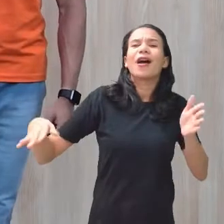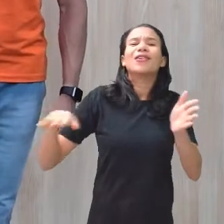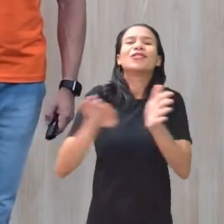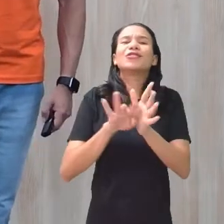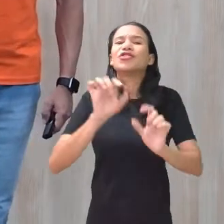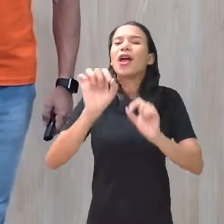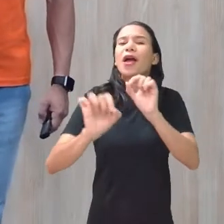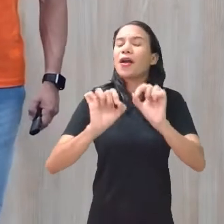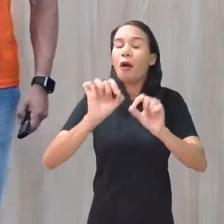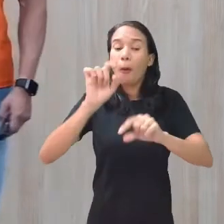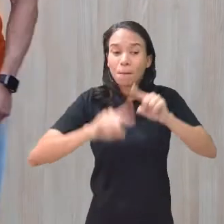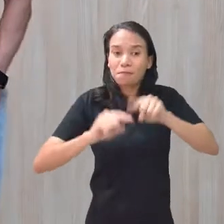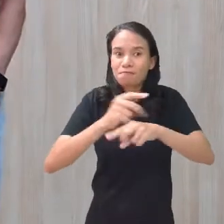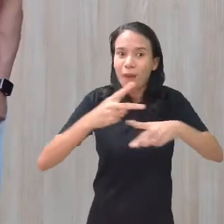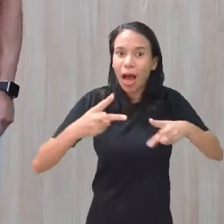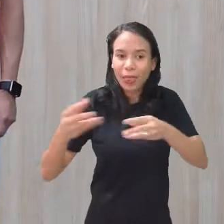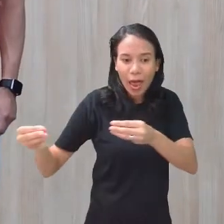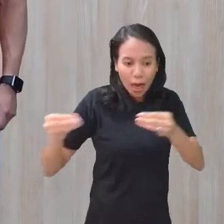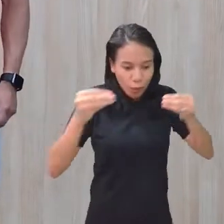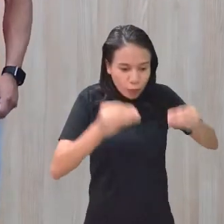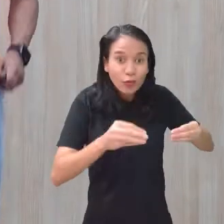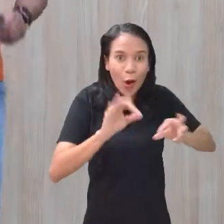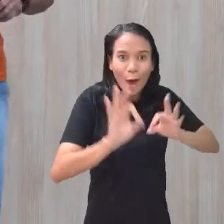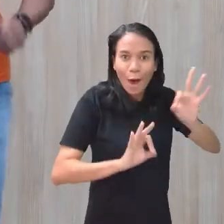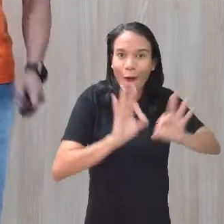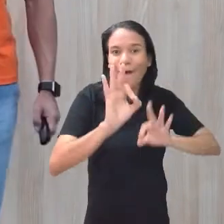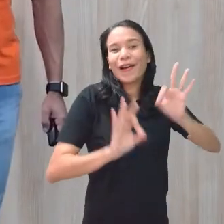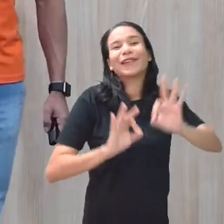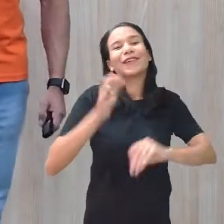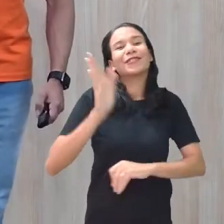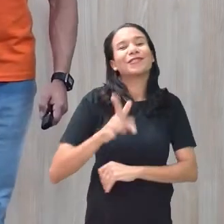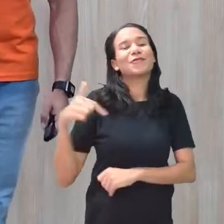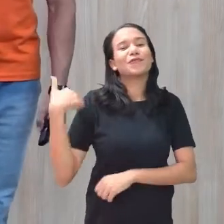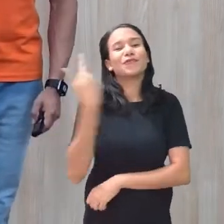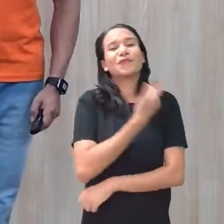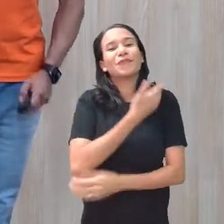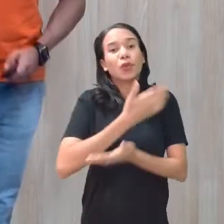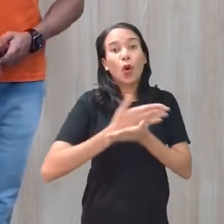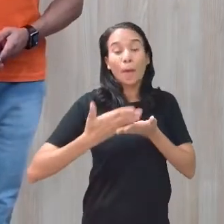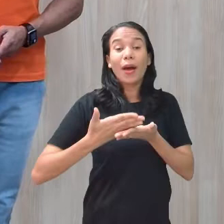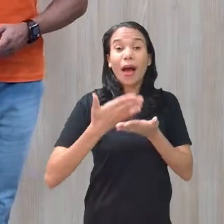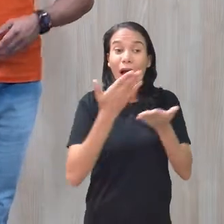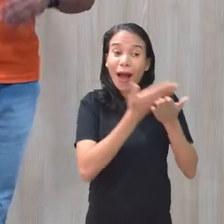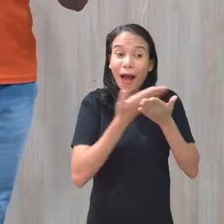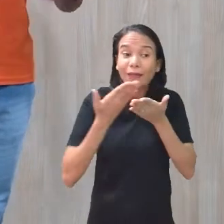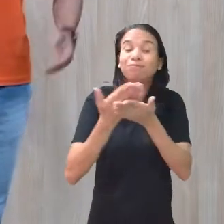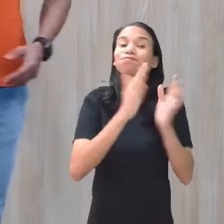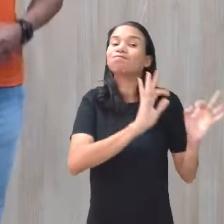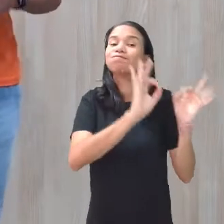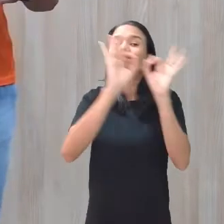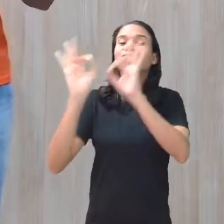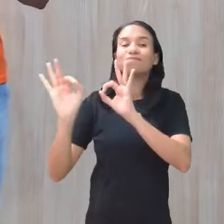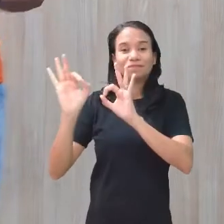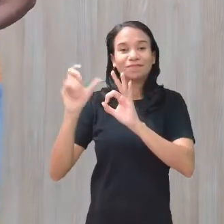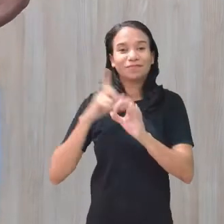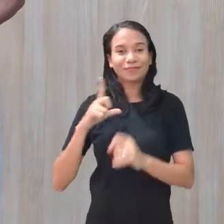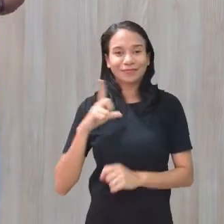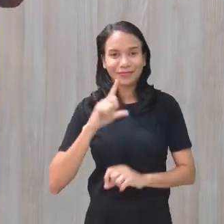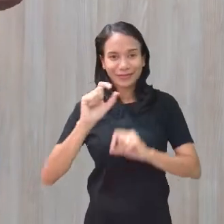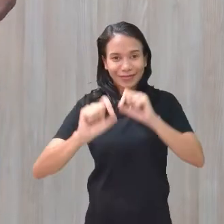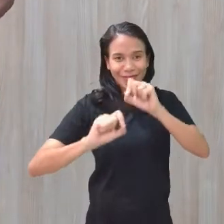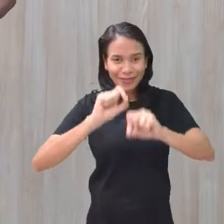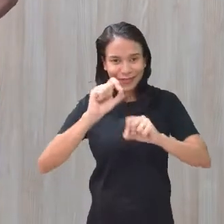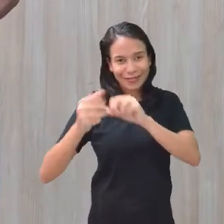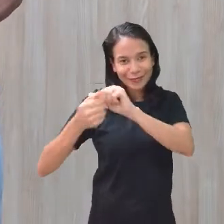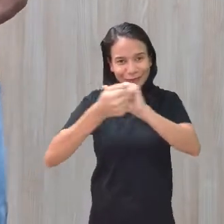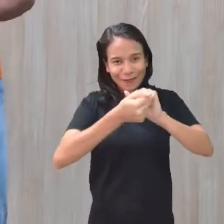já vem pegando seu material, já vem se organizando aí para acompanhar e assistir mais uma aula